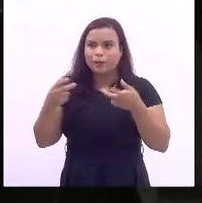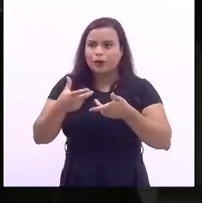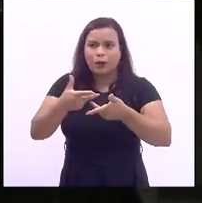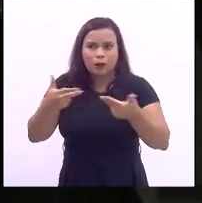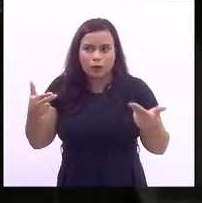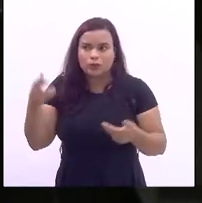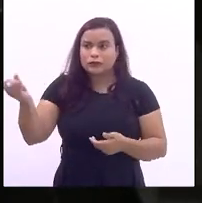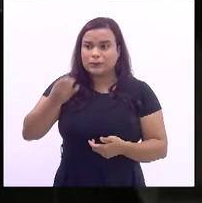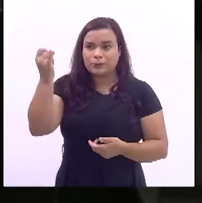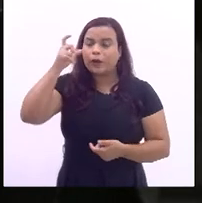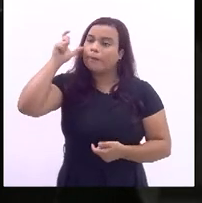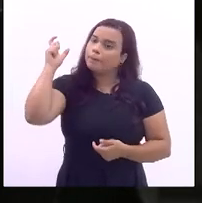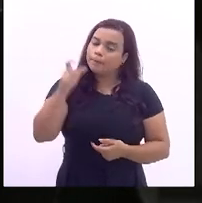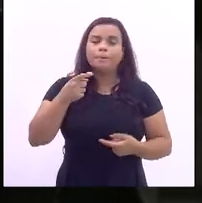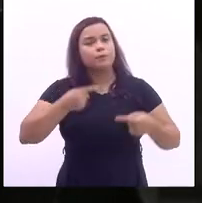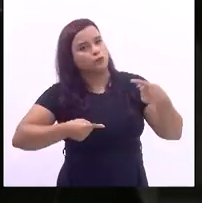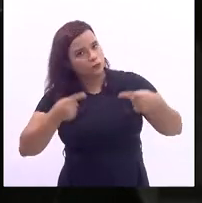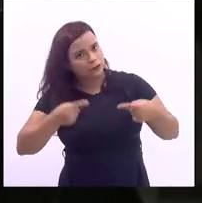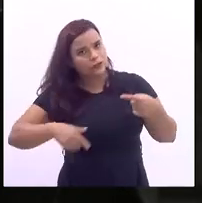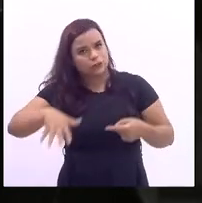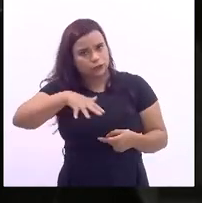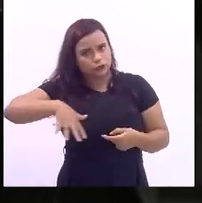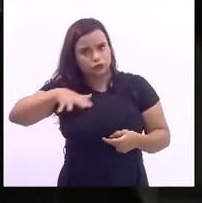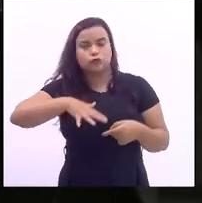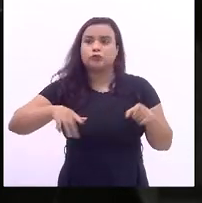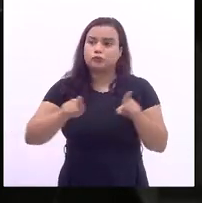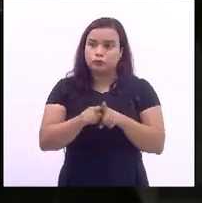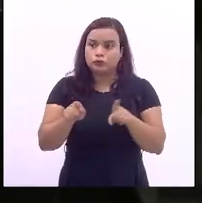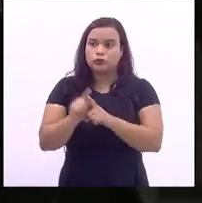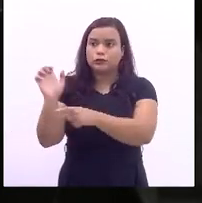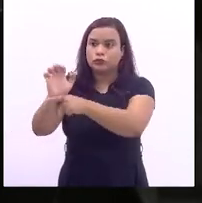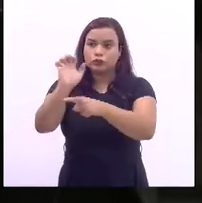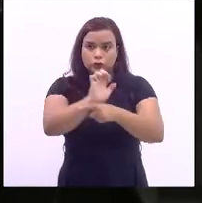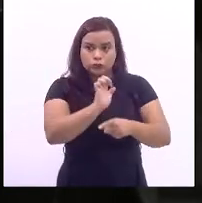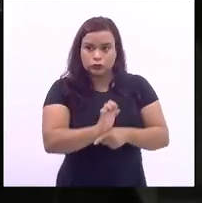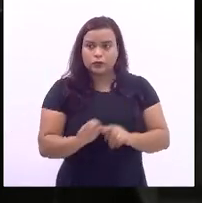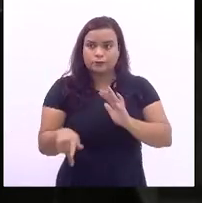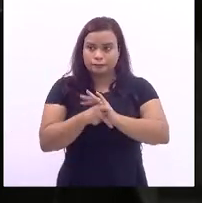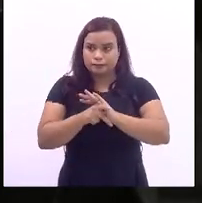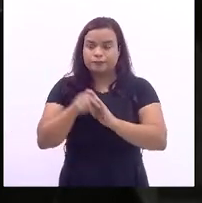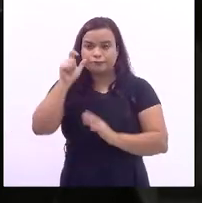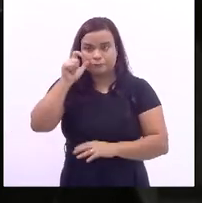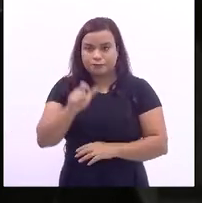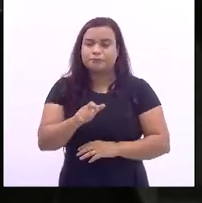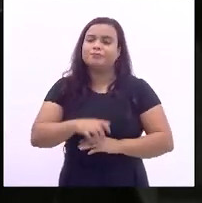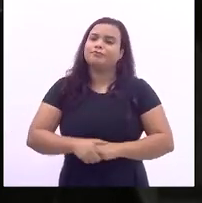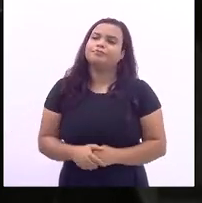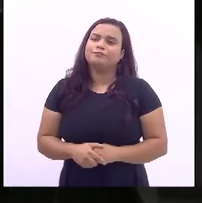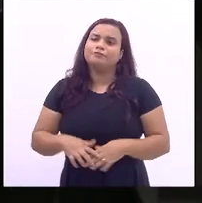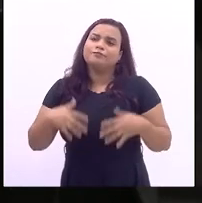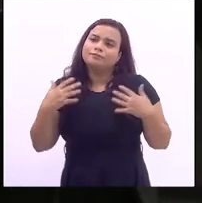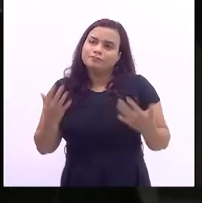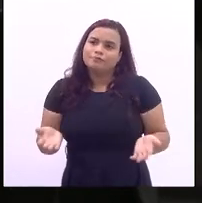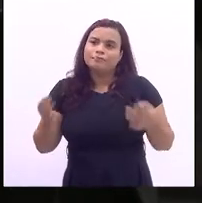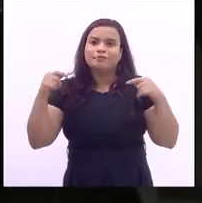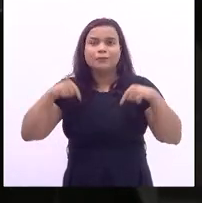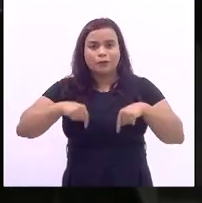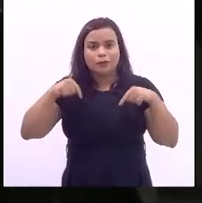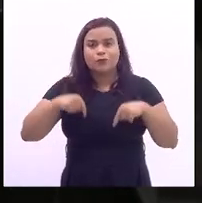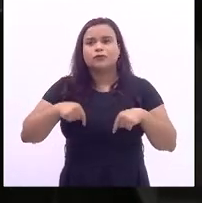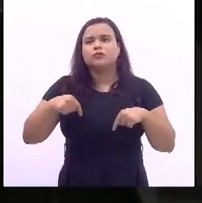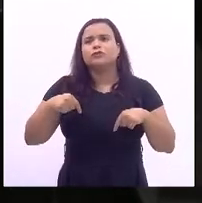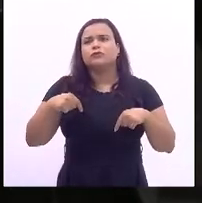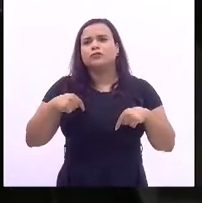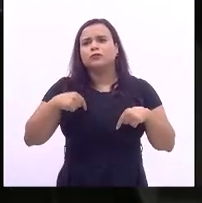de interesse político e do interesse Estadual então eu hoje ele